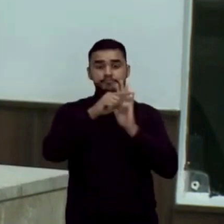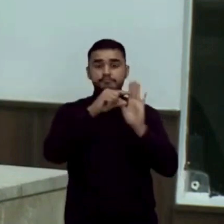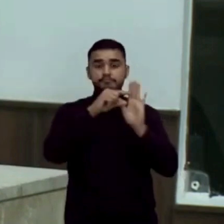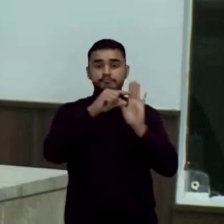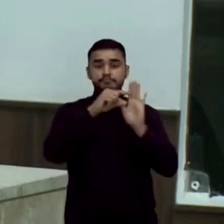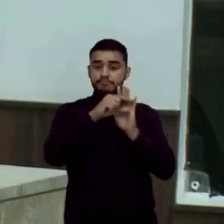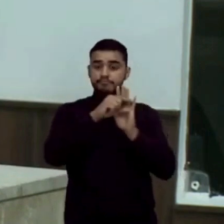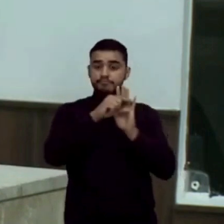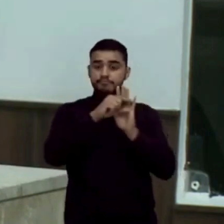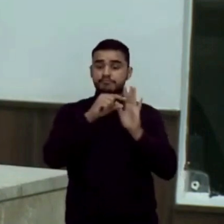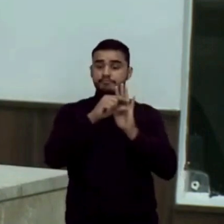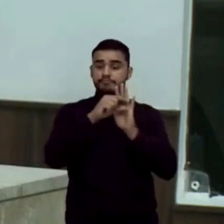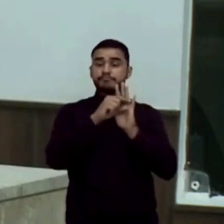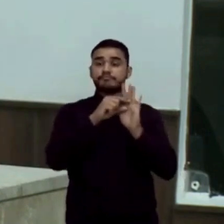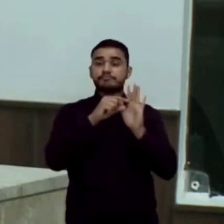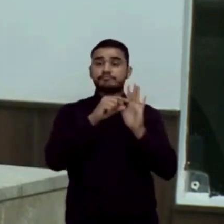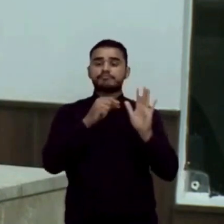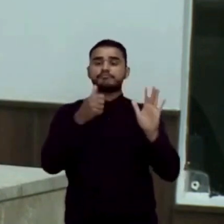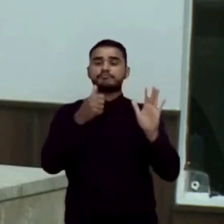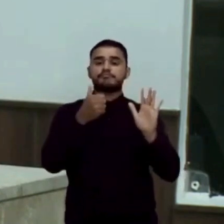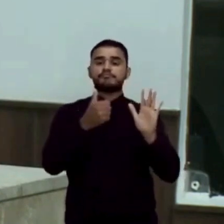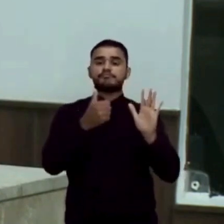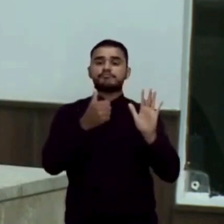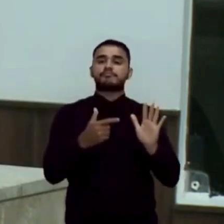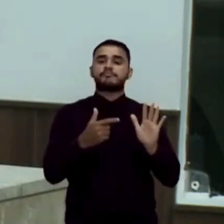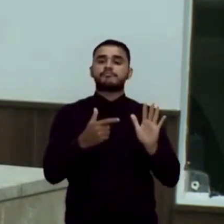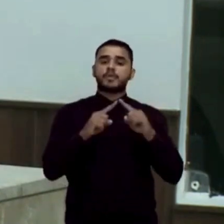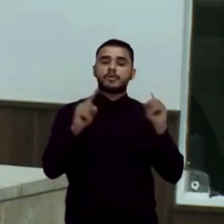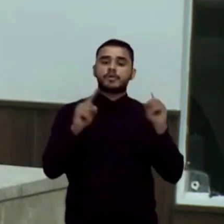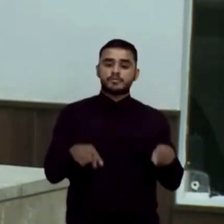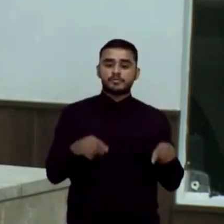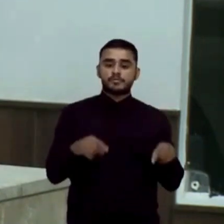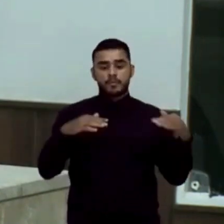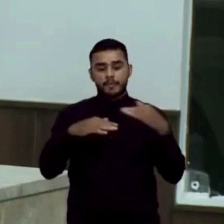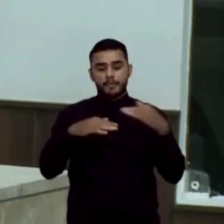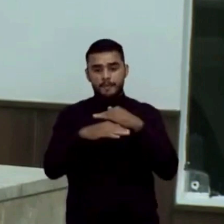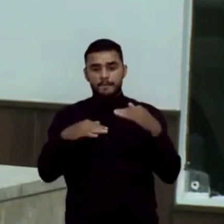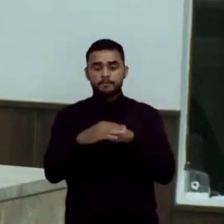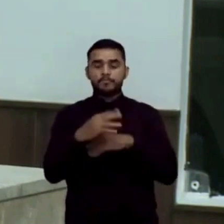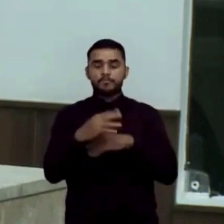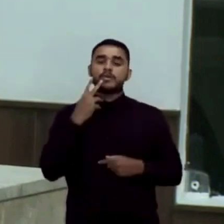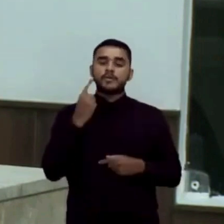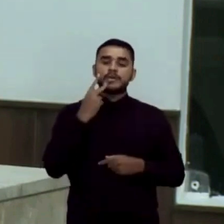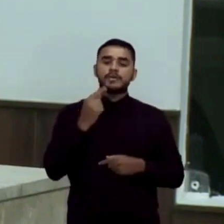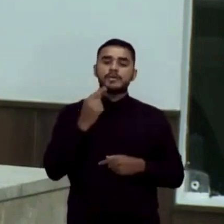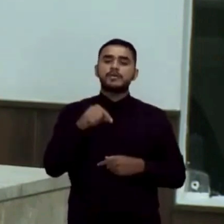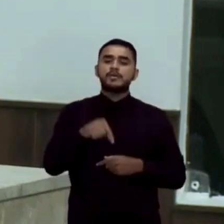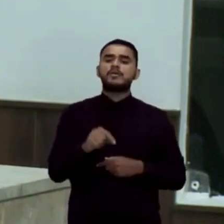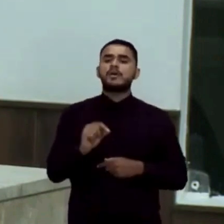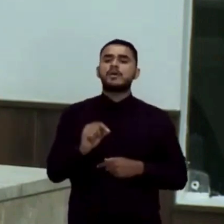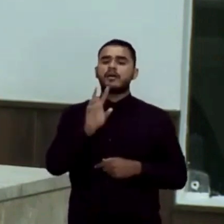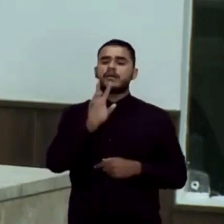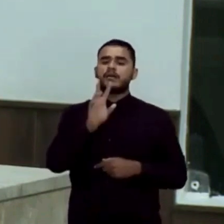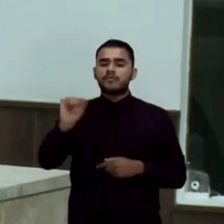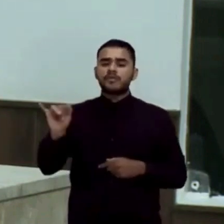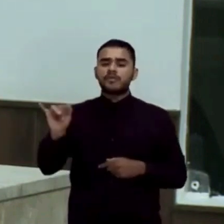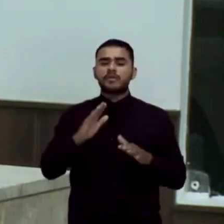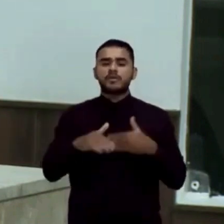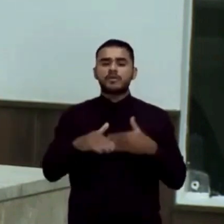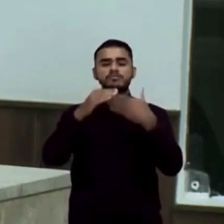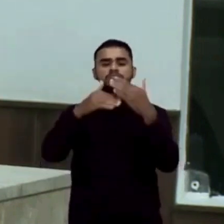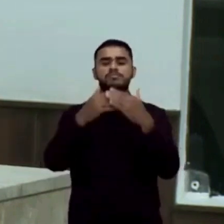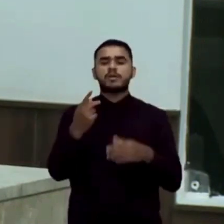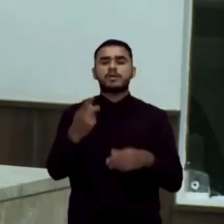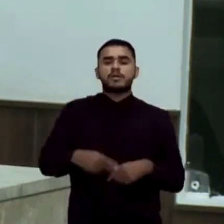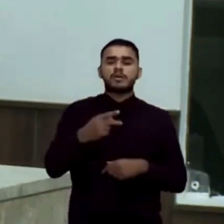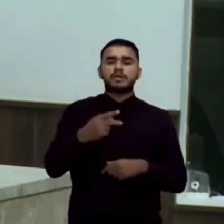artigo, o programa de urbanização e mobilidade de Fortaleza atuará no desenvolvimento urbano do